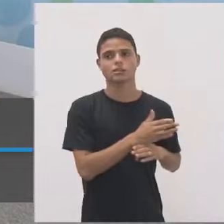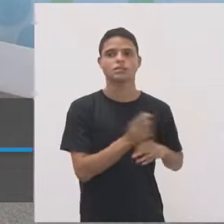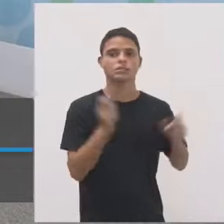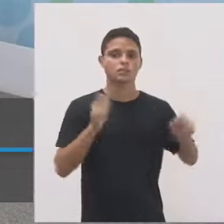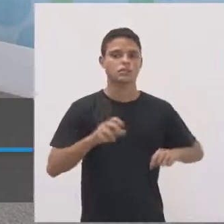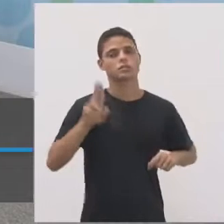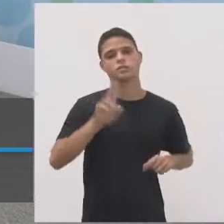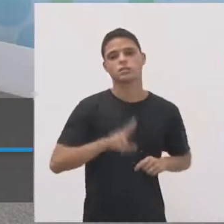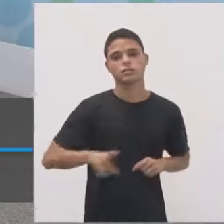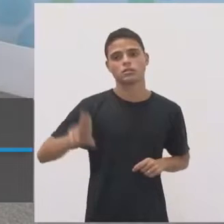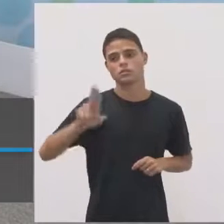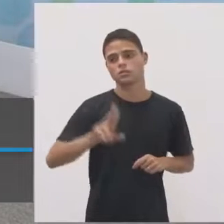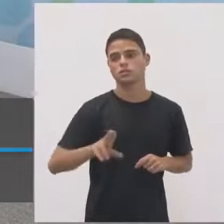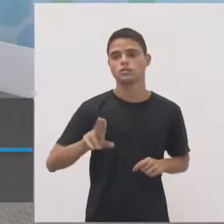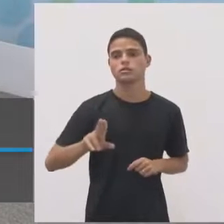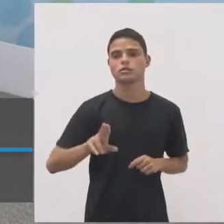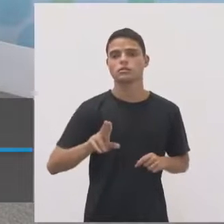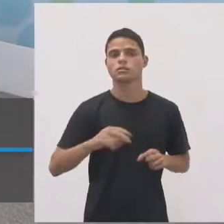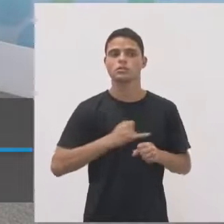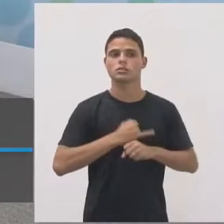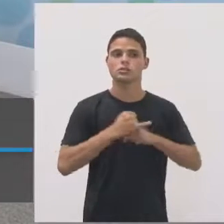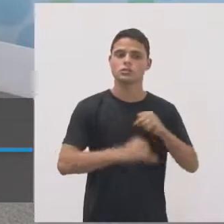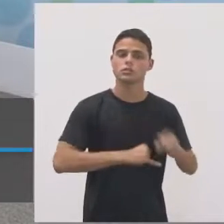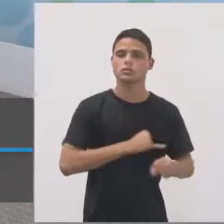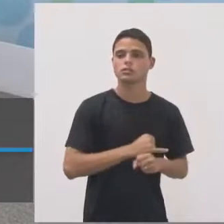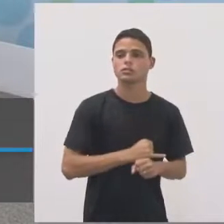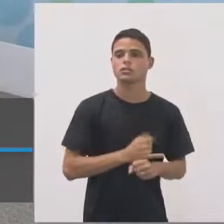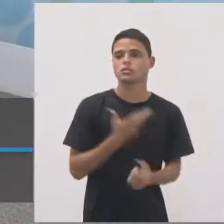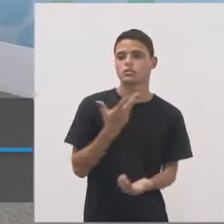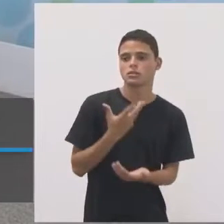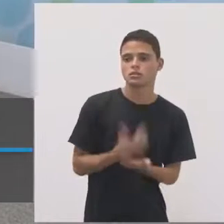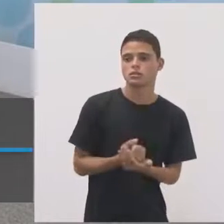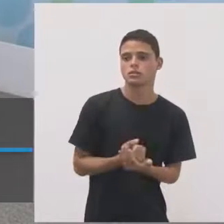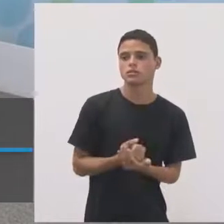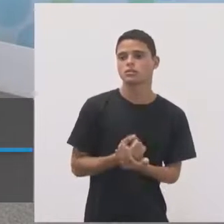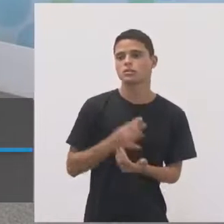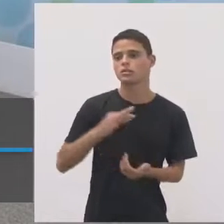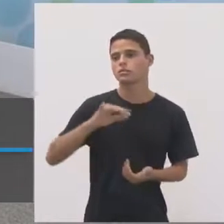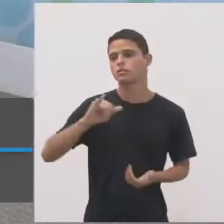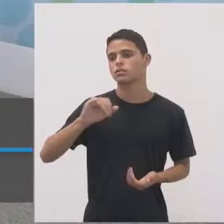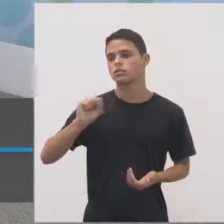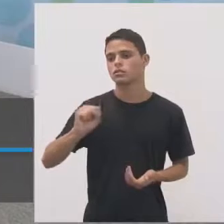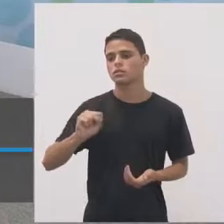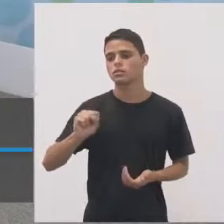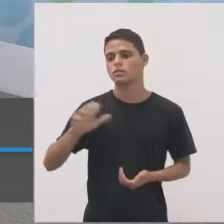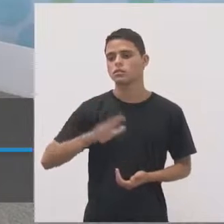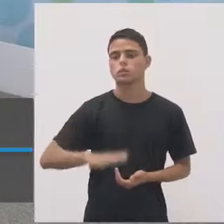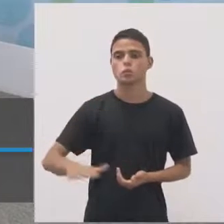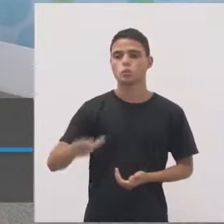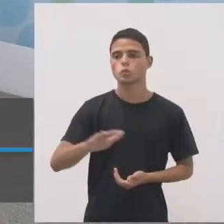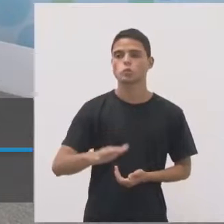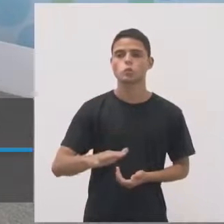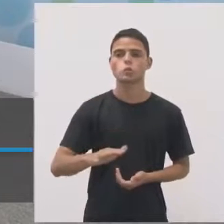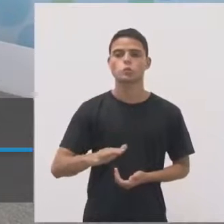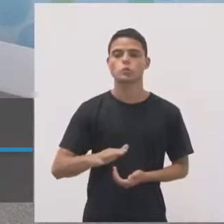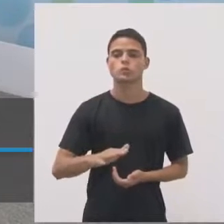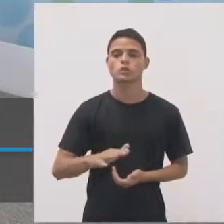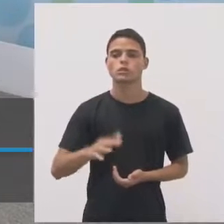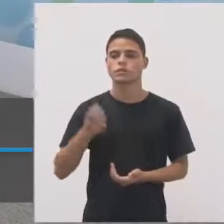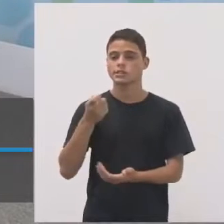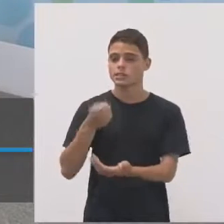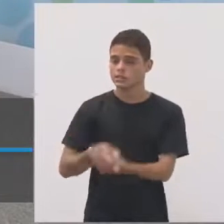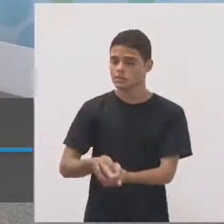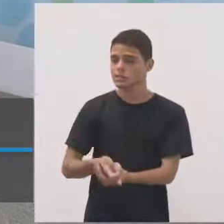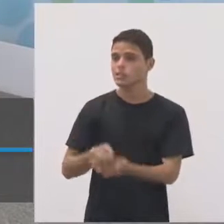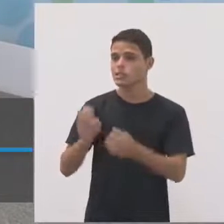no navegador online, tá? Agora você querer... Não, Felipe, eu quero baixar o aplicativo para ter todos os recursos do Teams. Então tá bom, então você vai comprar um